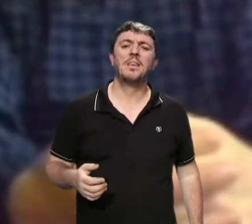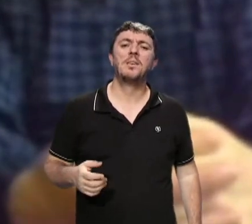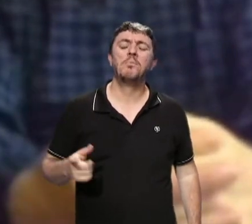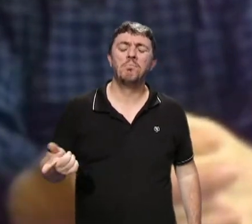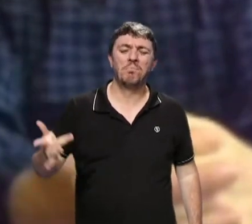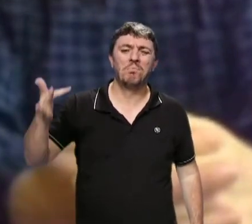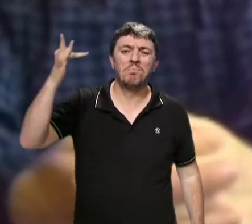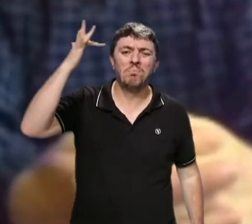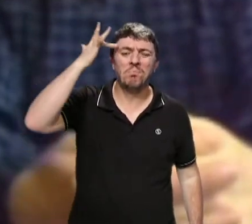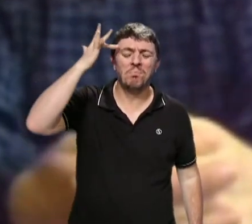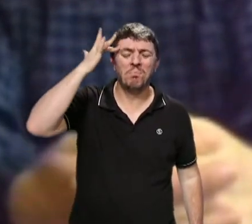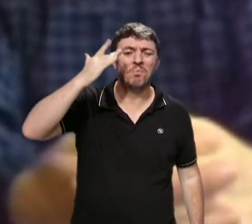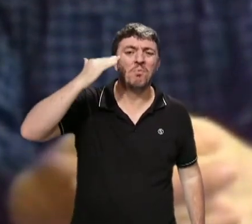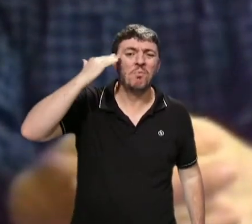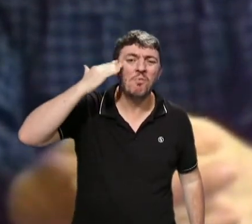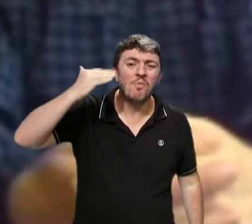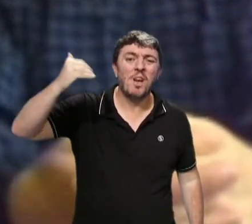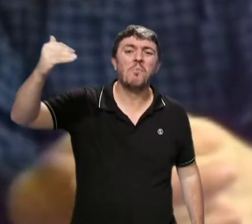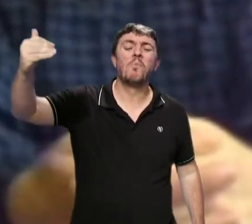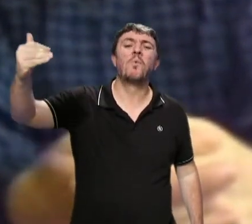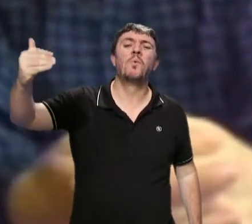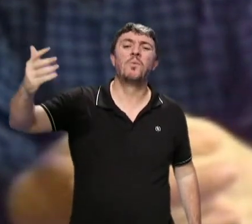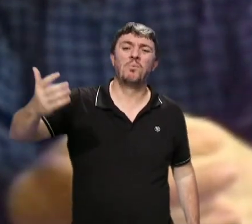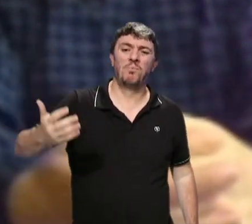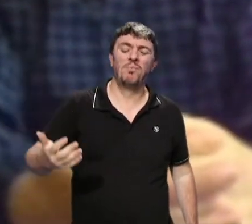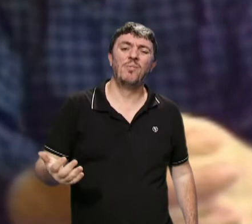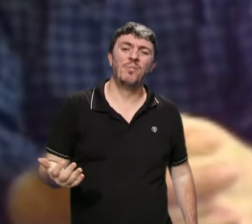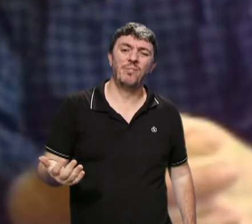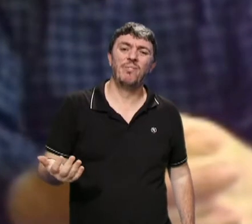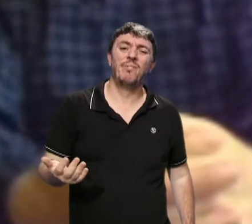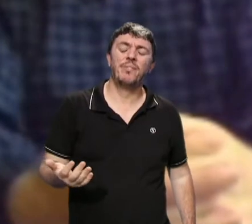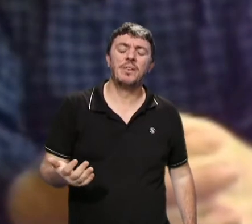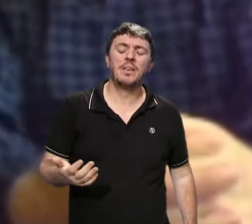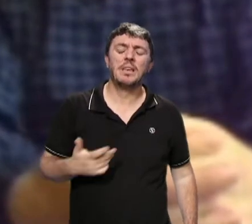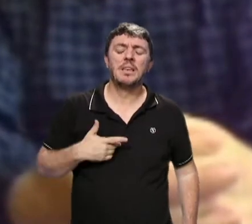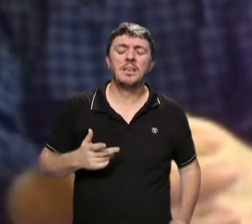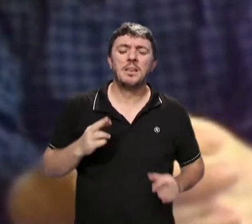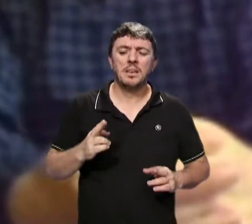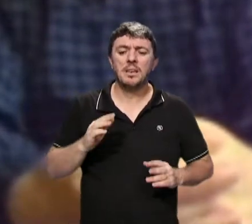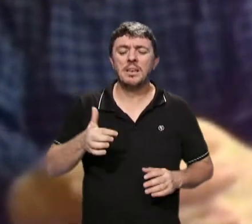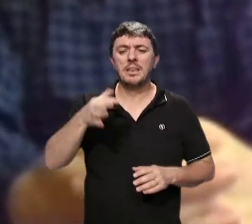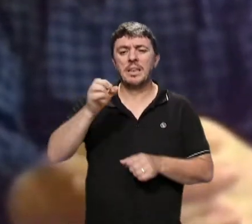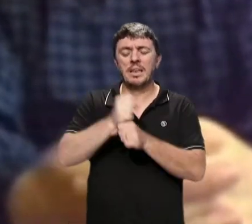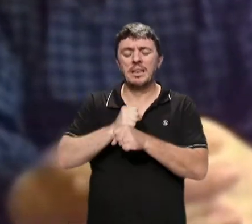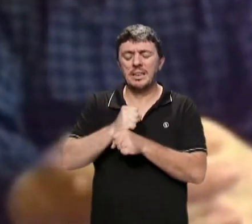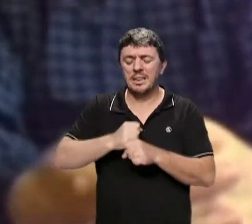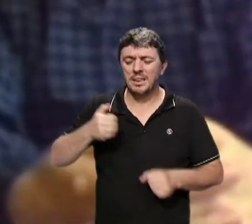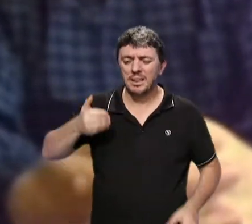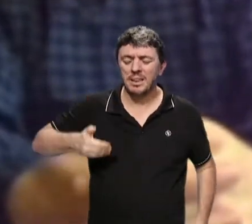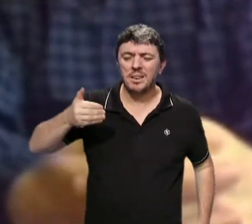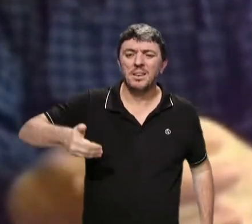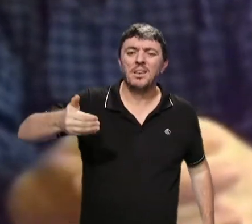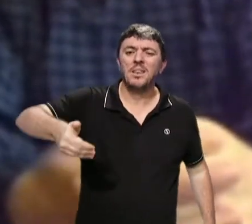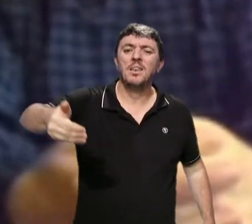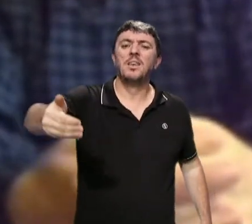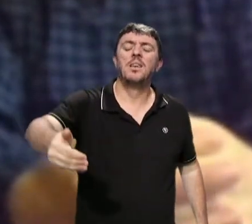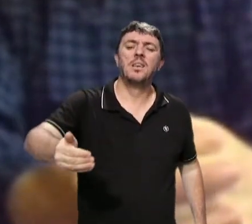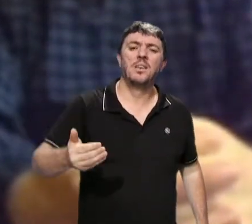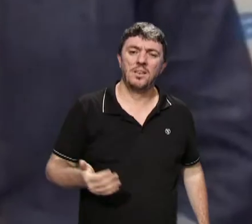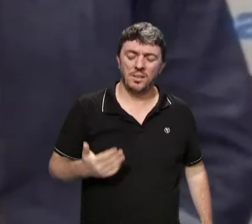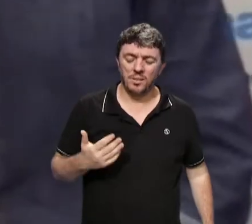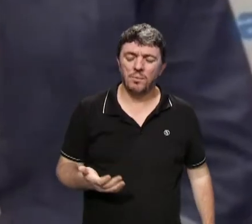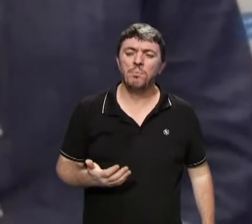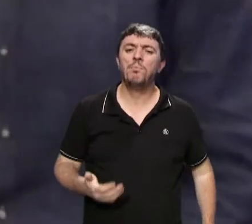talentoso e espero também continuar pelos próximos 10 anos a gente manter essa história aí por muito, muito